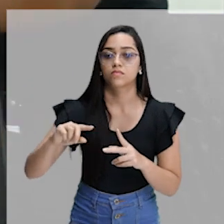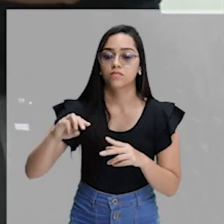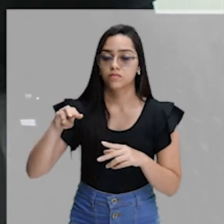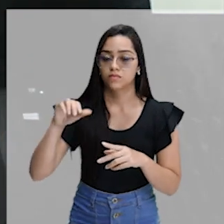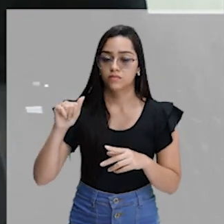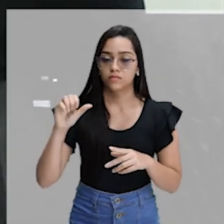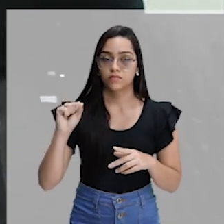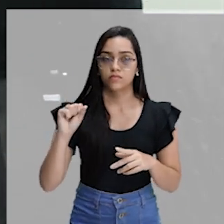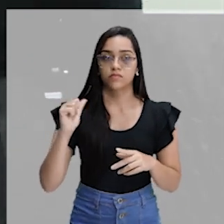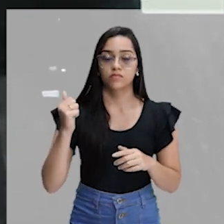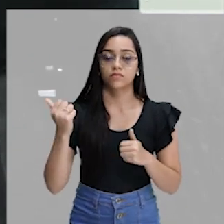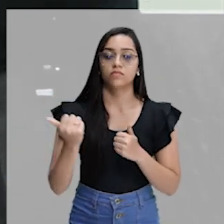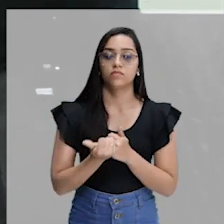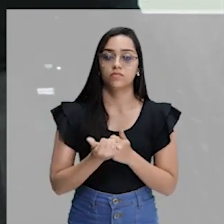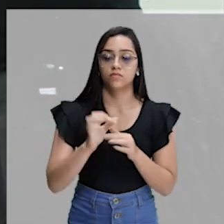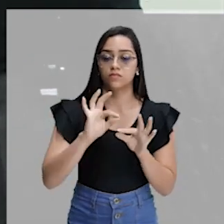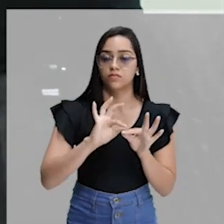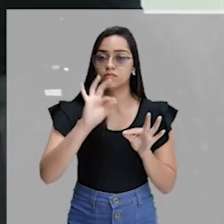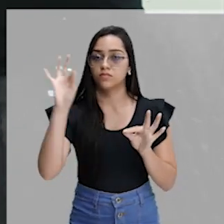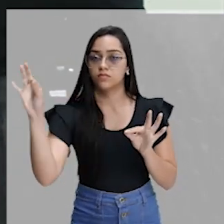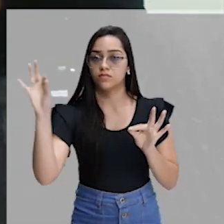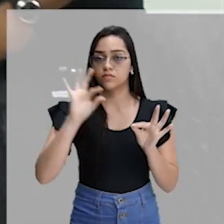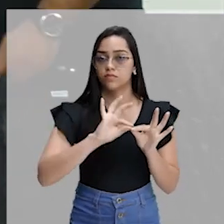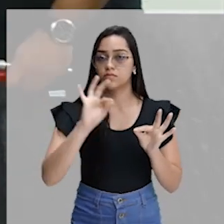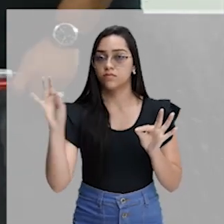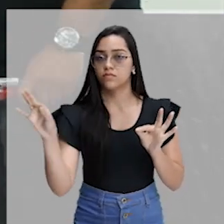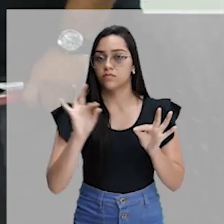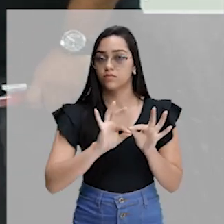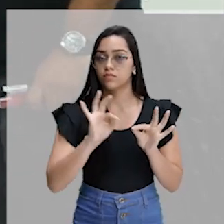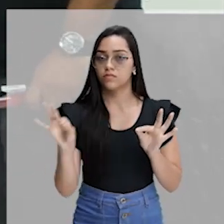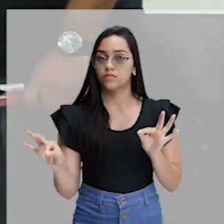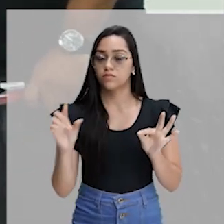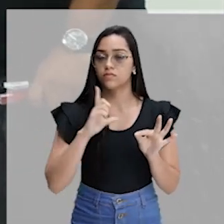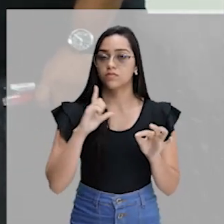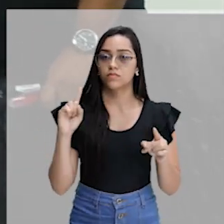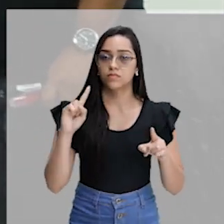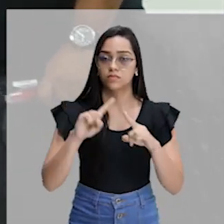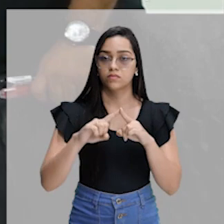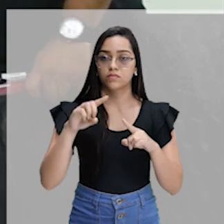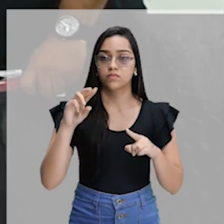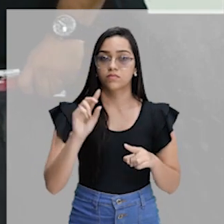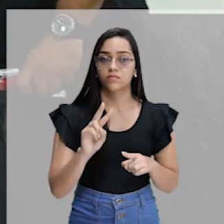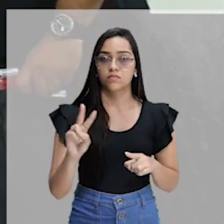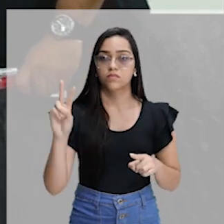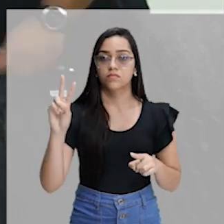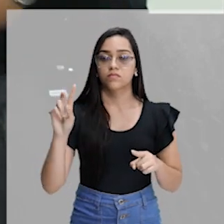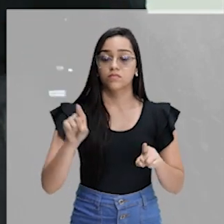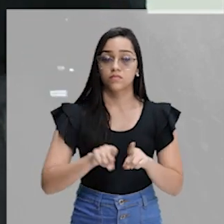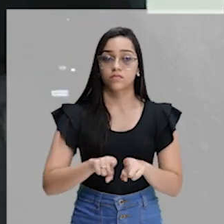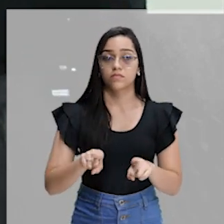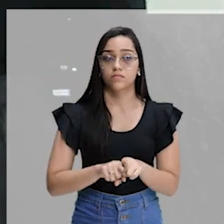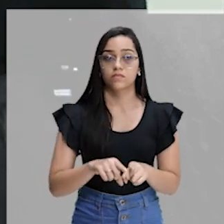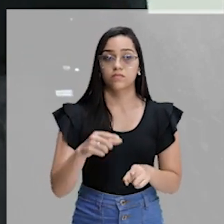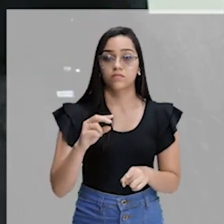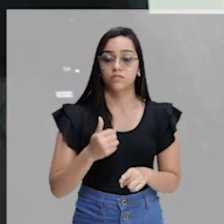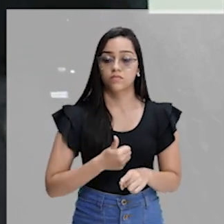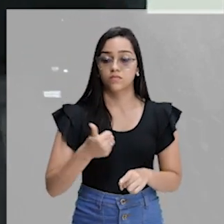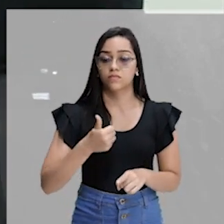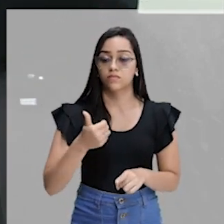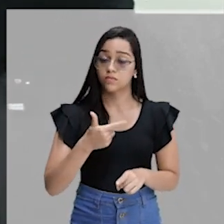massa, vou logo fazer a distributiva, ó. Vou multiplicar a massa pelo primeiro V e a massa pelo segundo